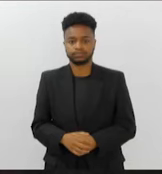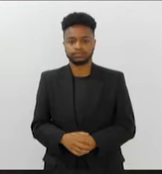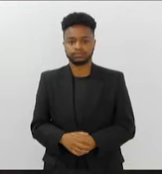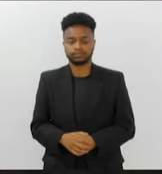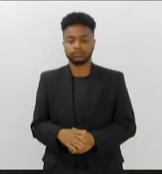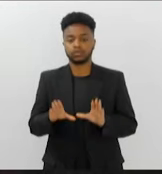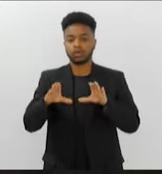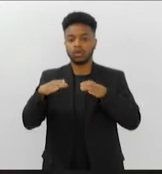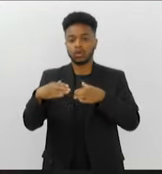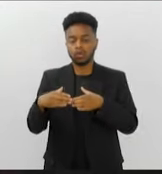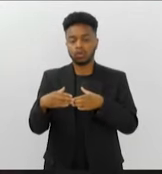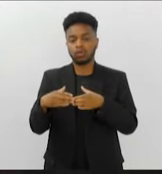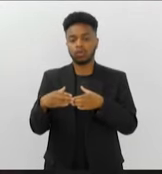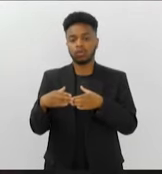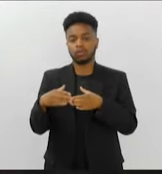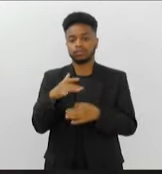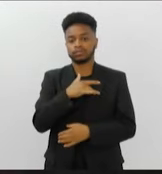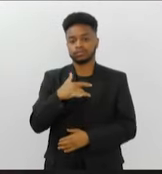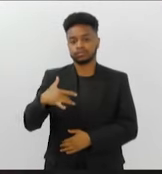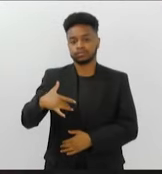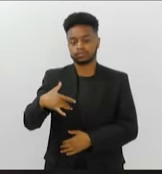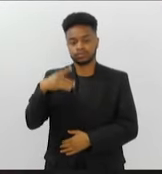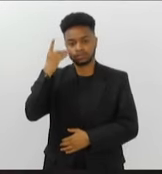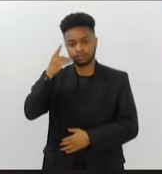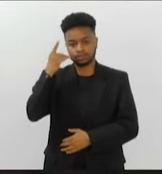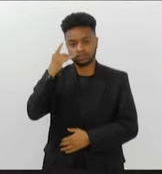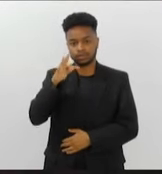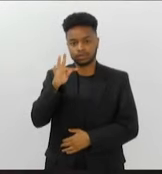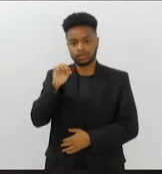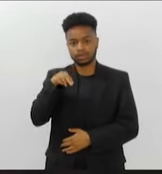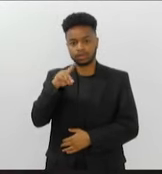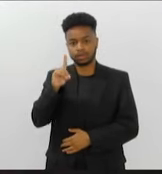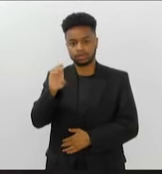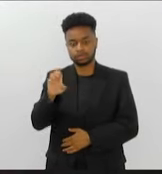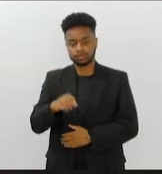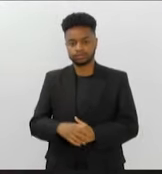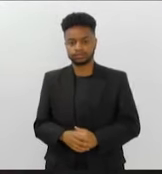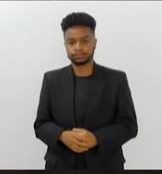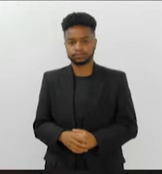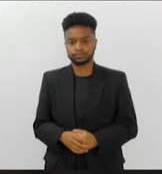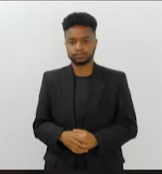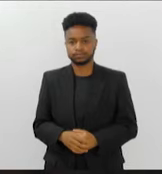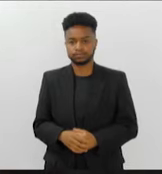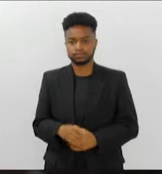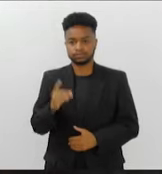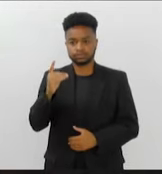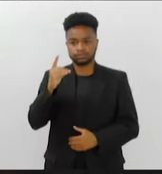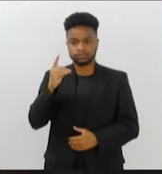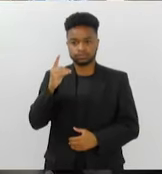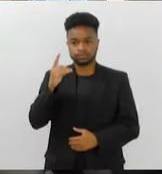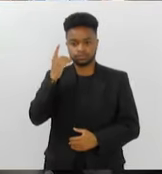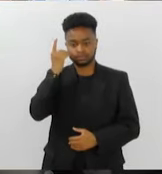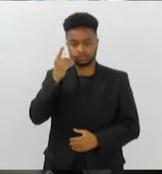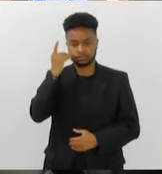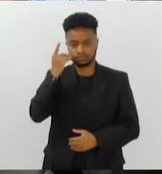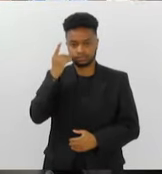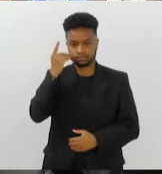Pela Comissão de Saúde, deputado Tande Vieira. Deputado